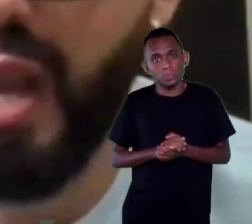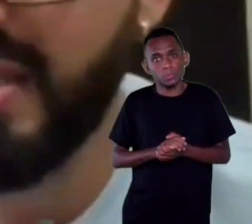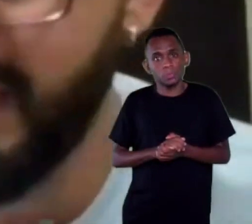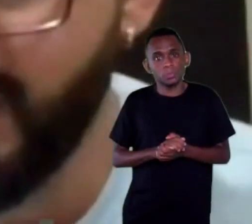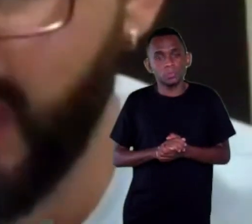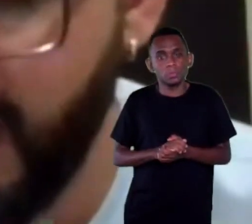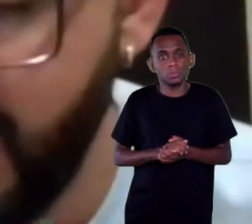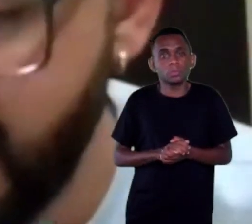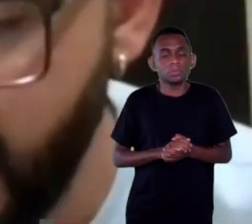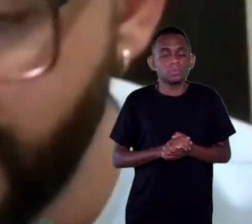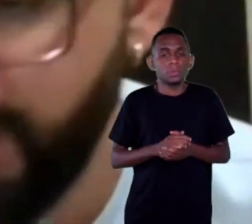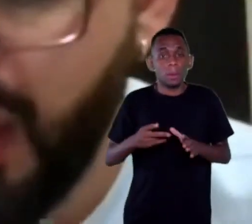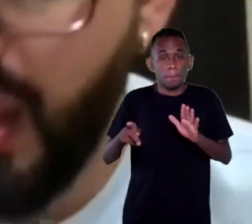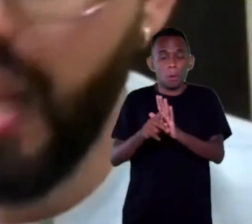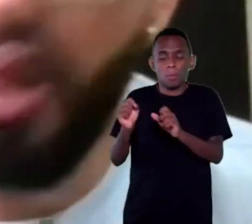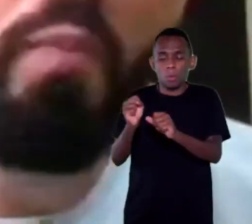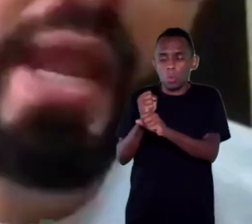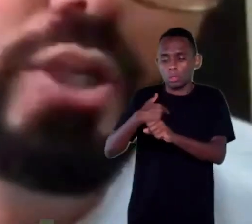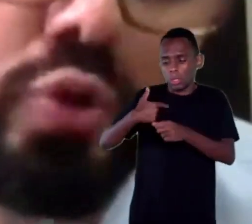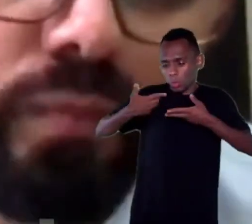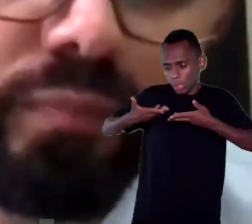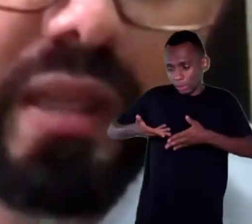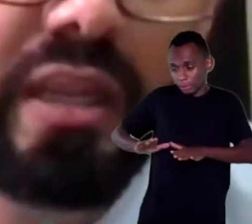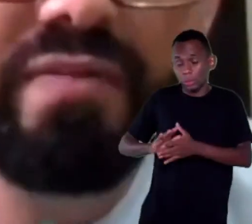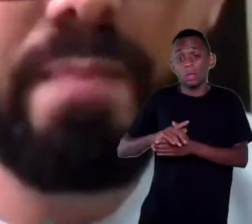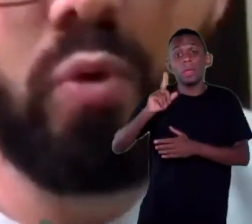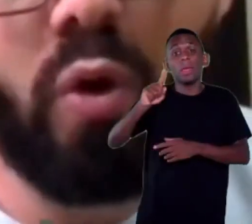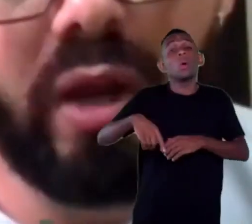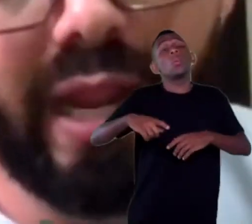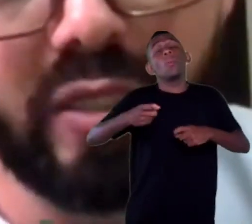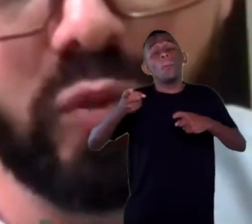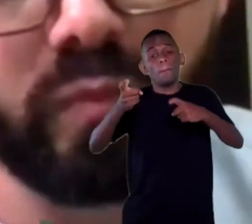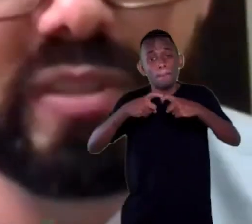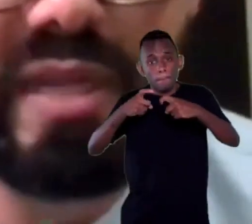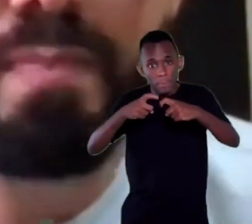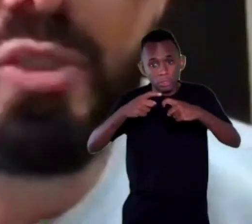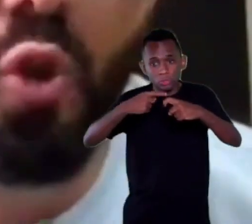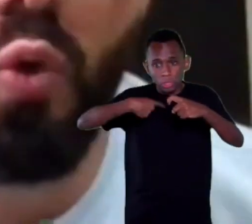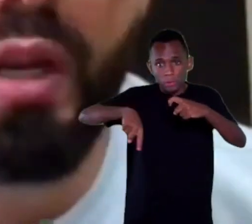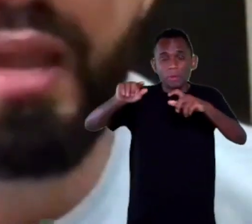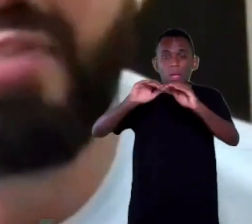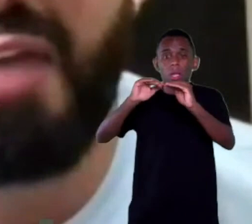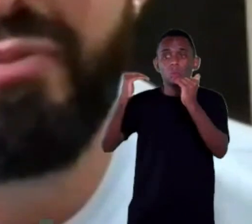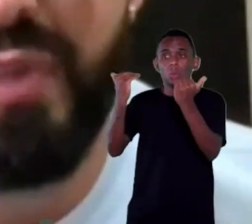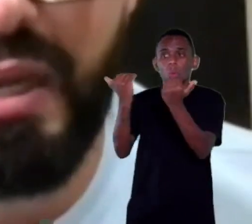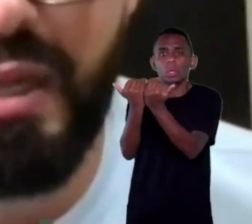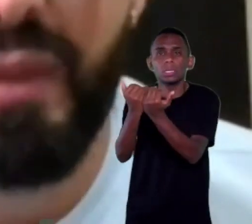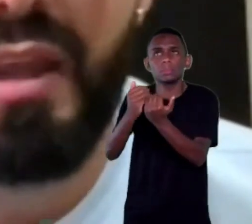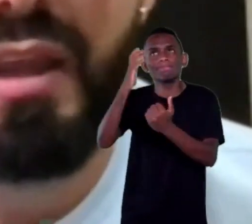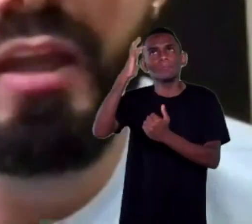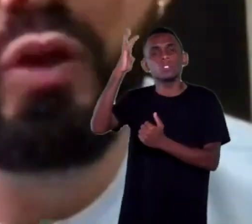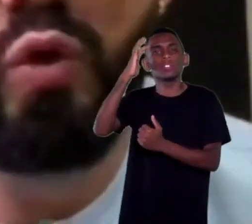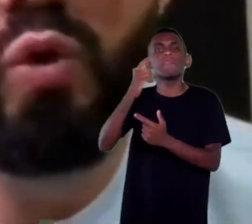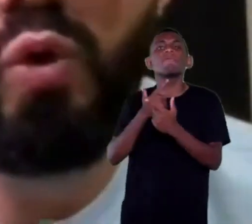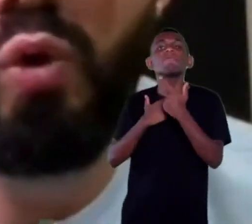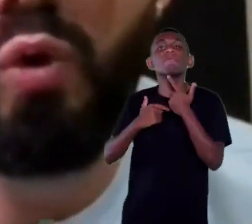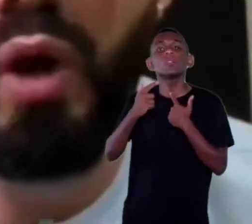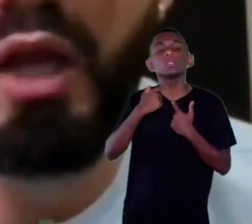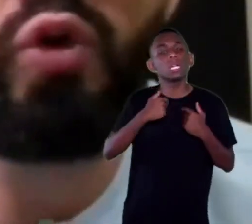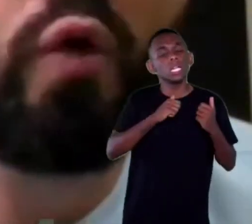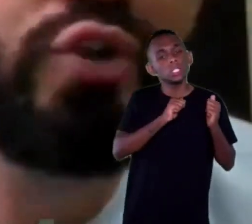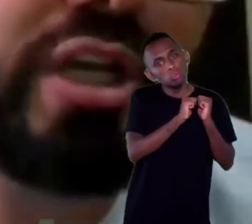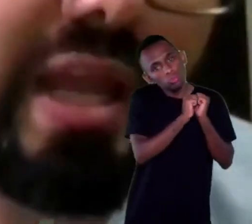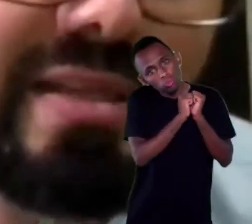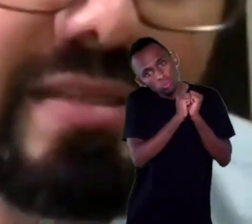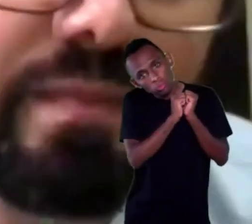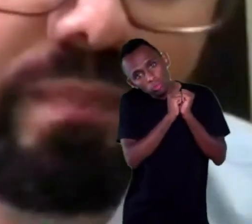do ano que eu nasci, de 87. Ele é um médico que vai para um congresso, sempre sonhou em levar a filha no